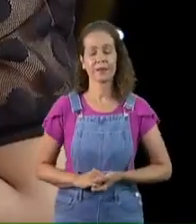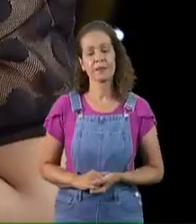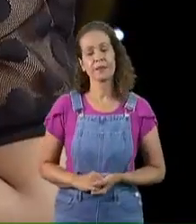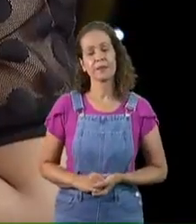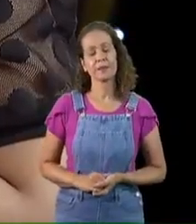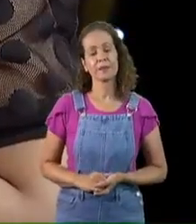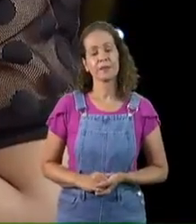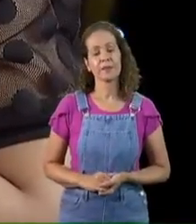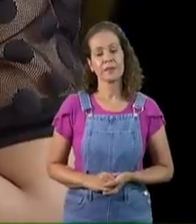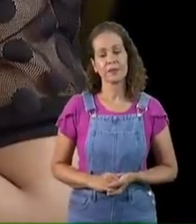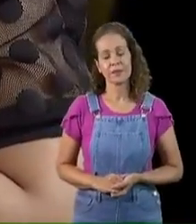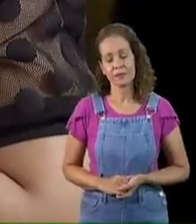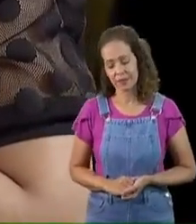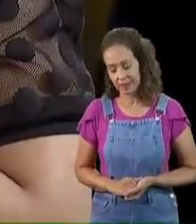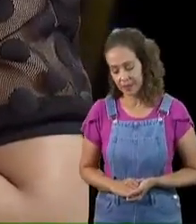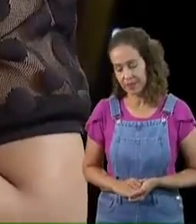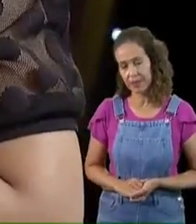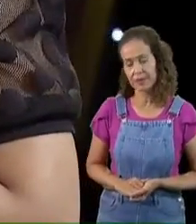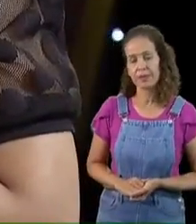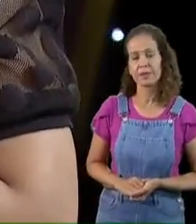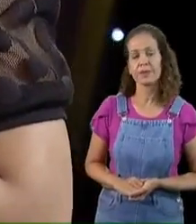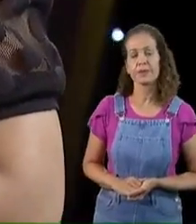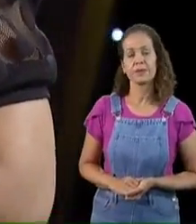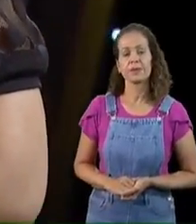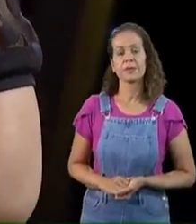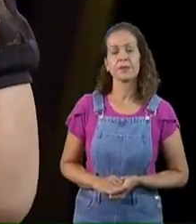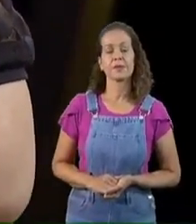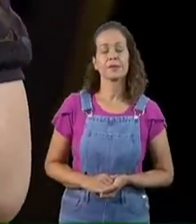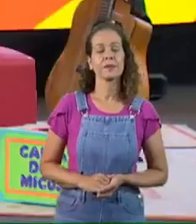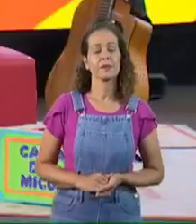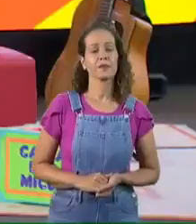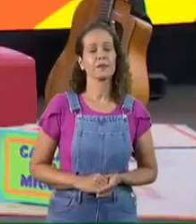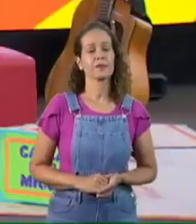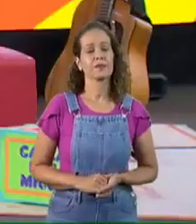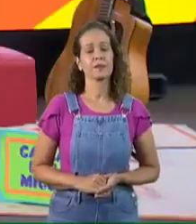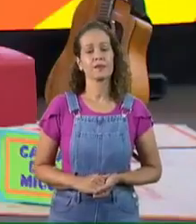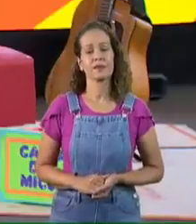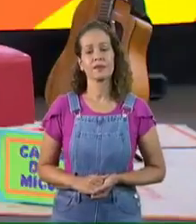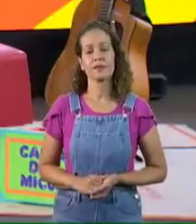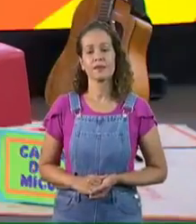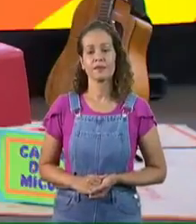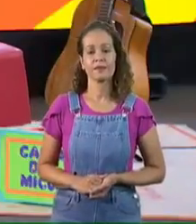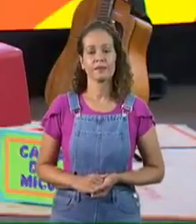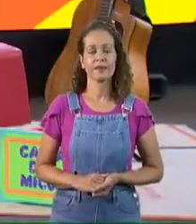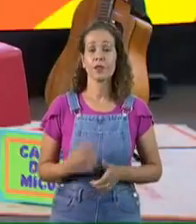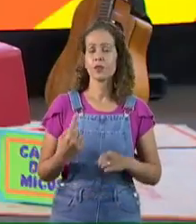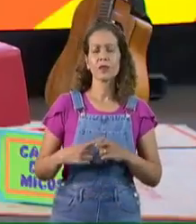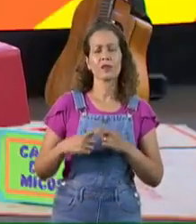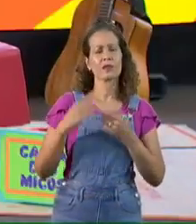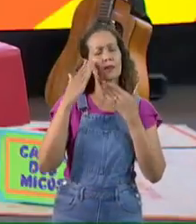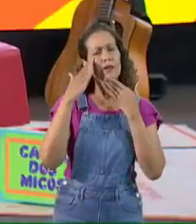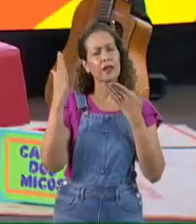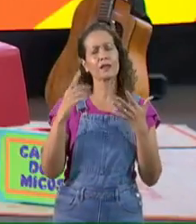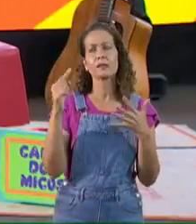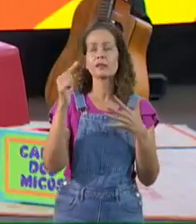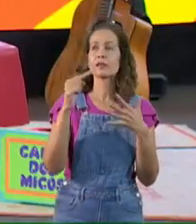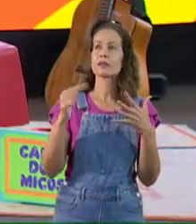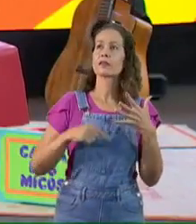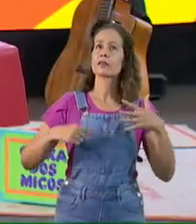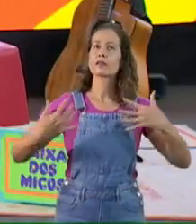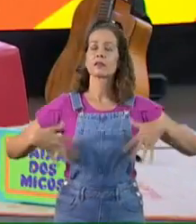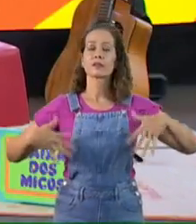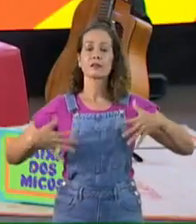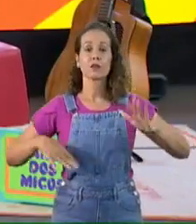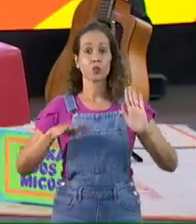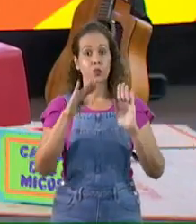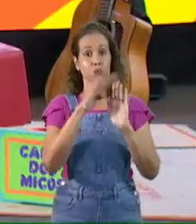aqui rapidinho, hein? Deixa eu ver por que sou grato. Deixa eu pensar. Deixa muitas eu pensar. Coisas, hein? É muita coisa. É uma lista